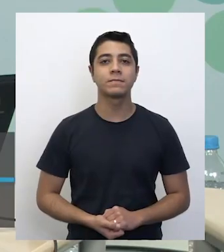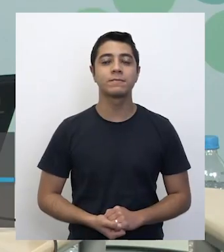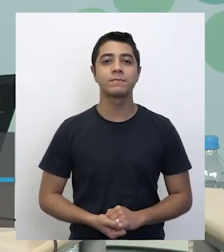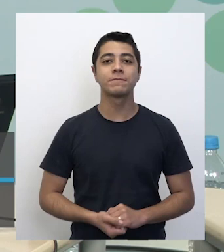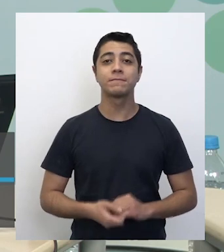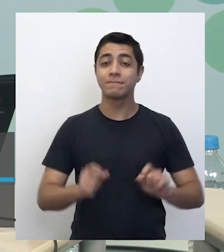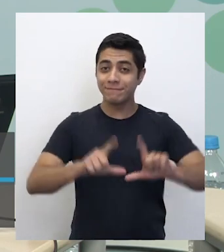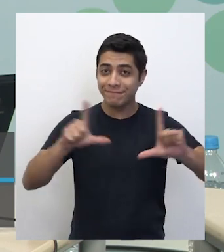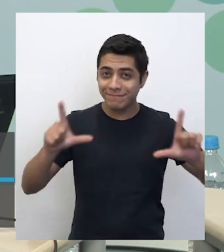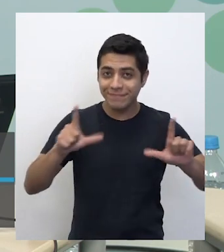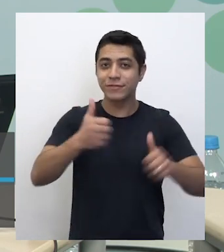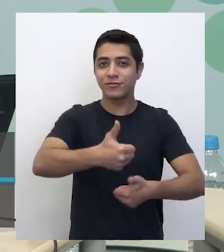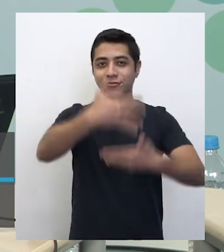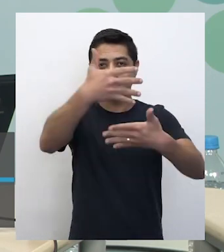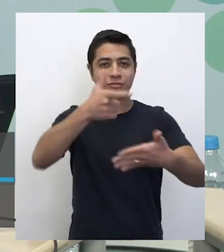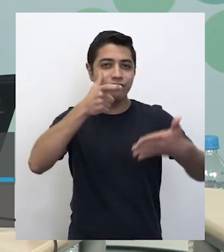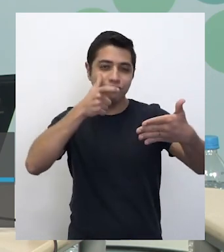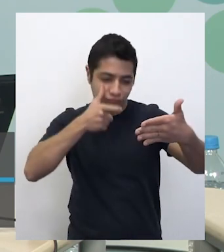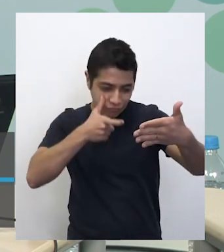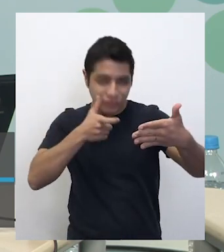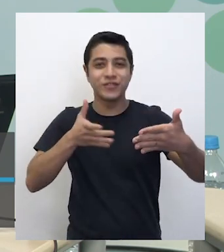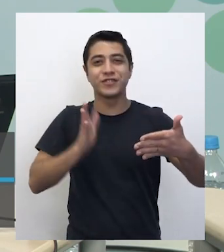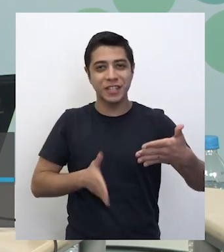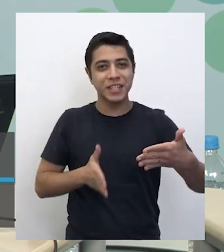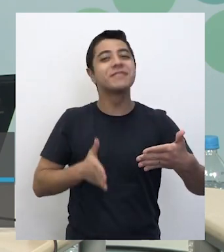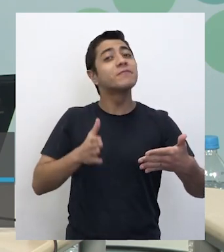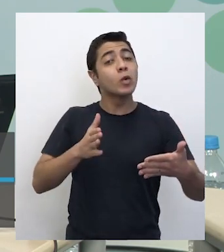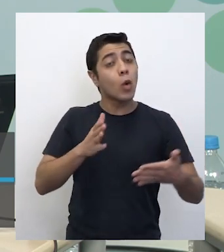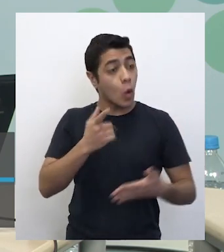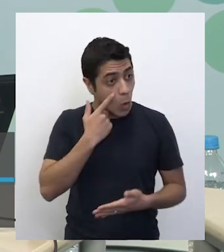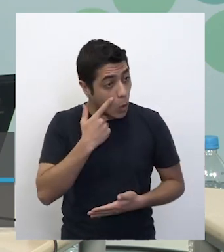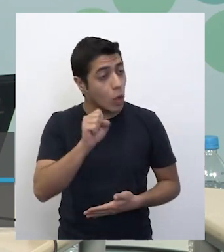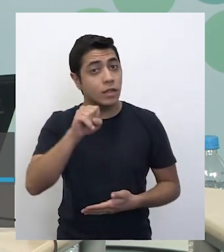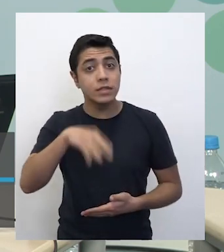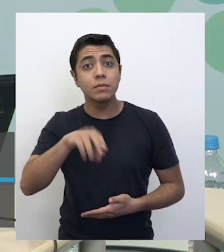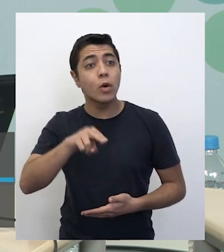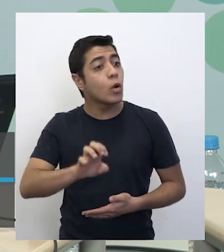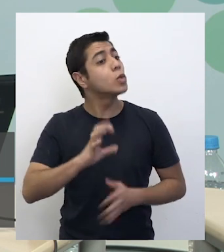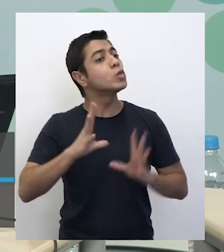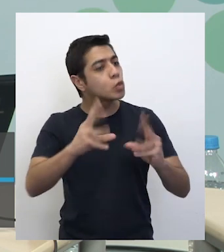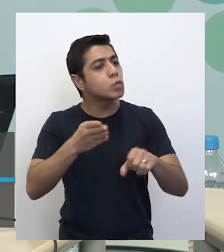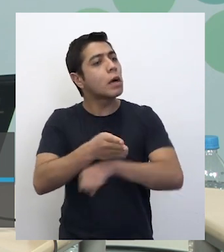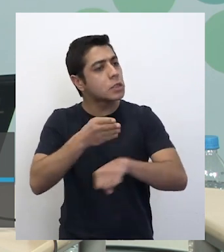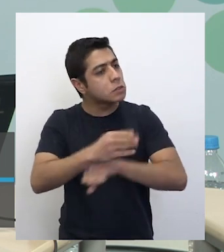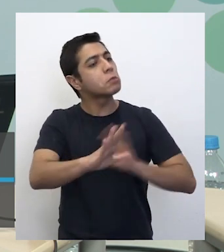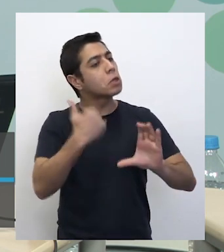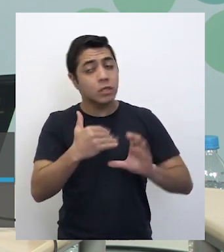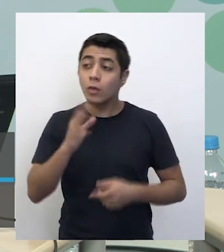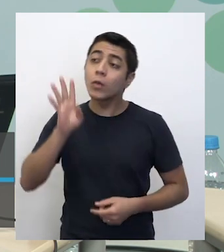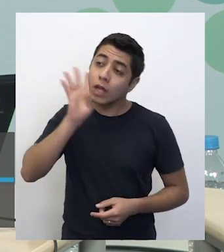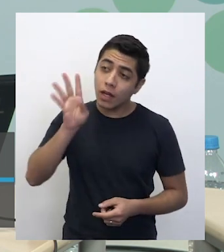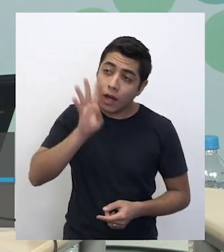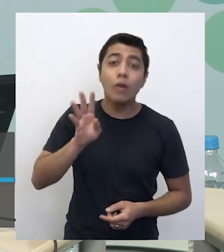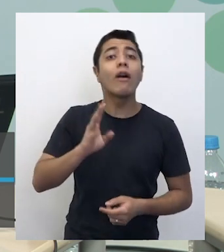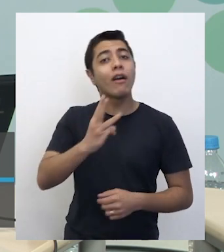voltando aqui do chat, pessoal. Todo mundo, Simone, super participando aqui, a galera em peso. Galera da terceira série